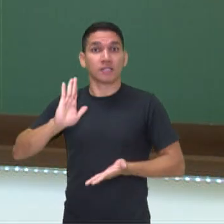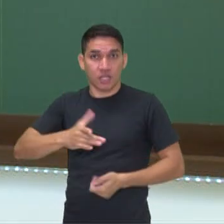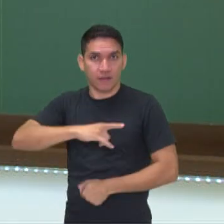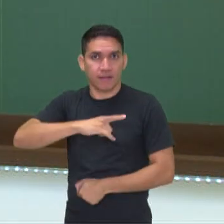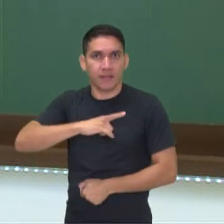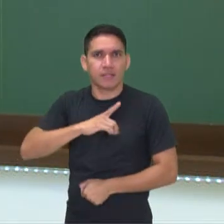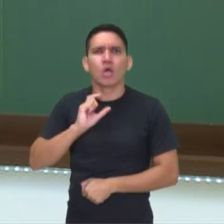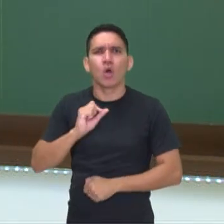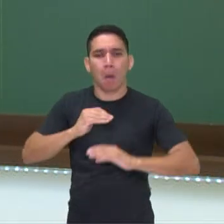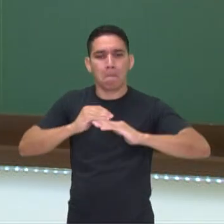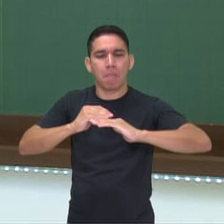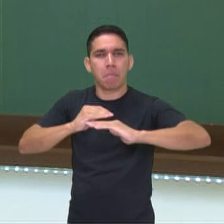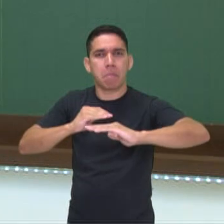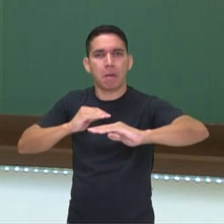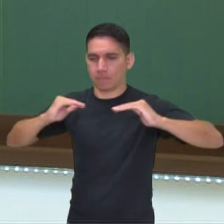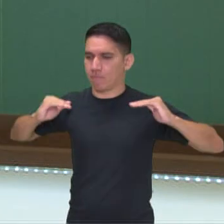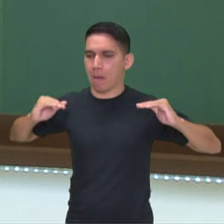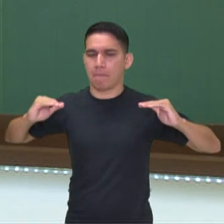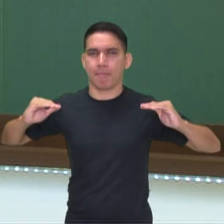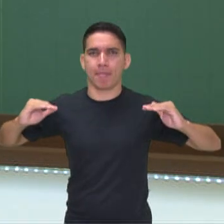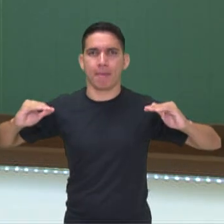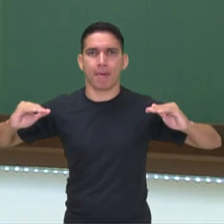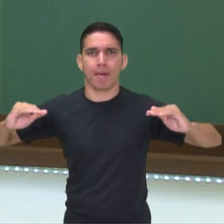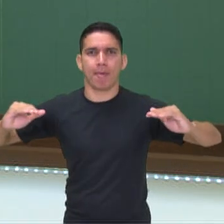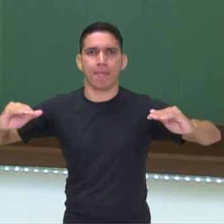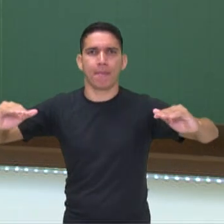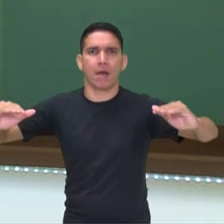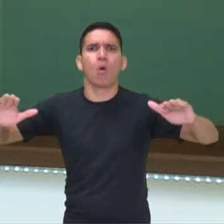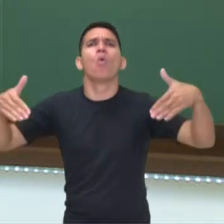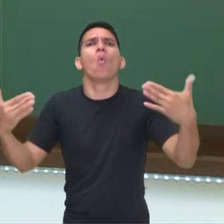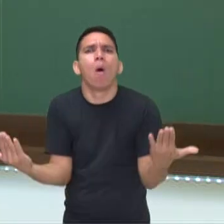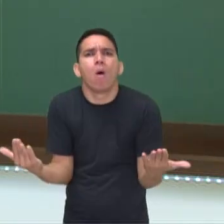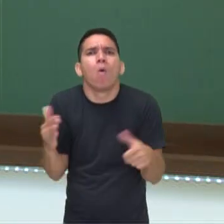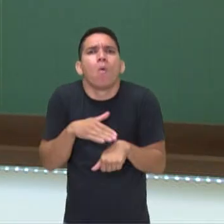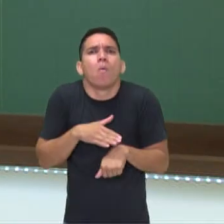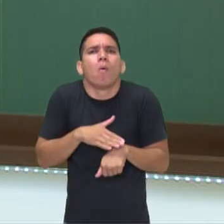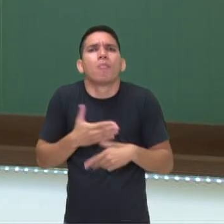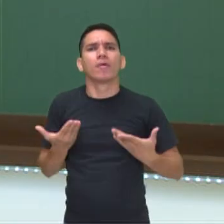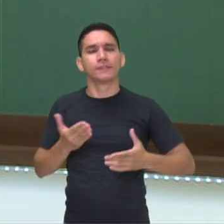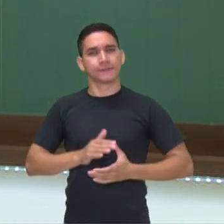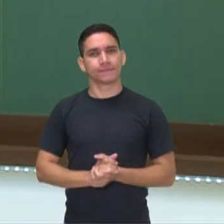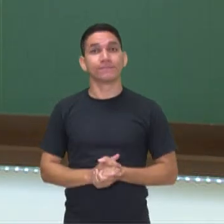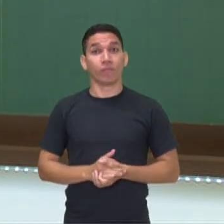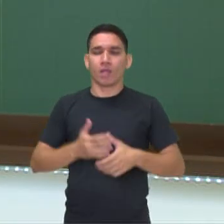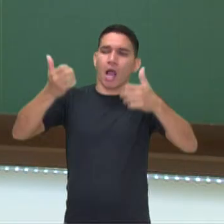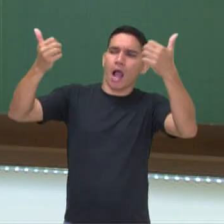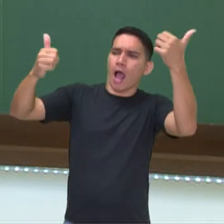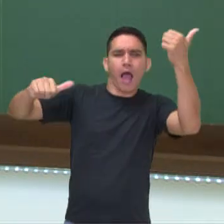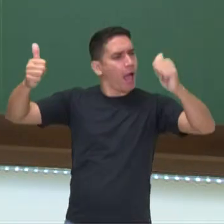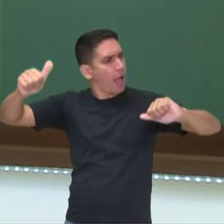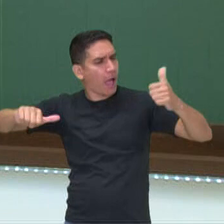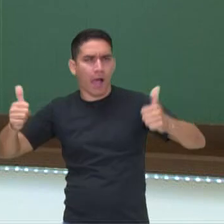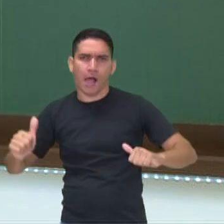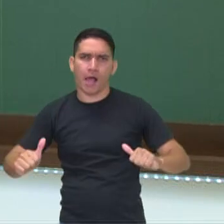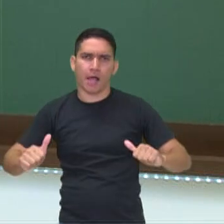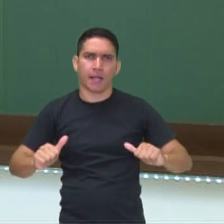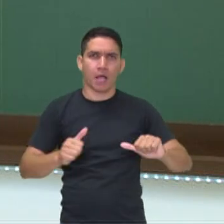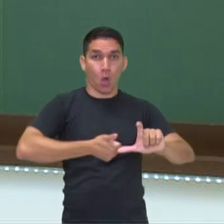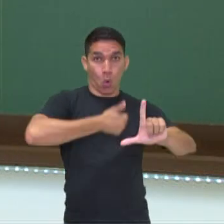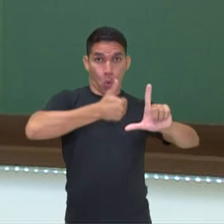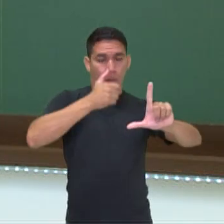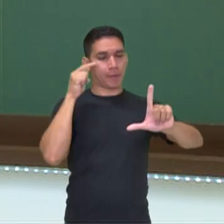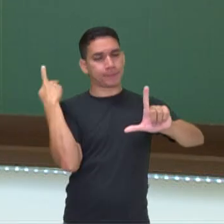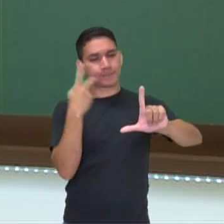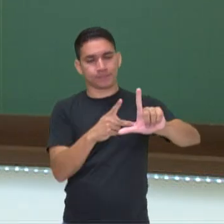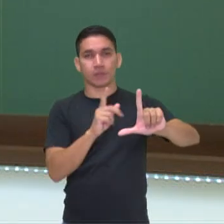estabelecem essa constância, né? Eles estão ali, né, constante em um determinado momento. A gente analisando aqui no gráfico 1, a